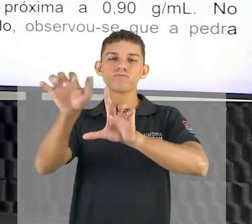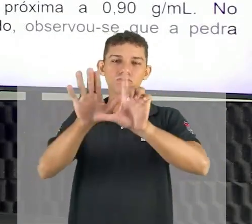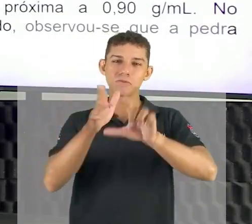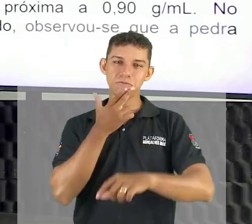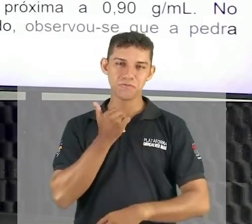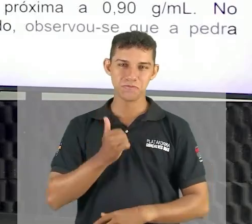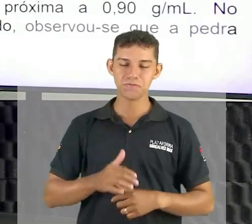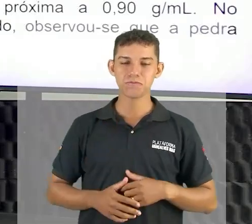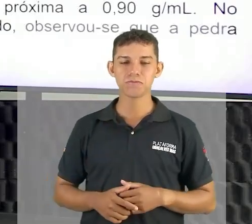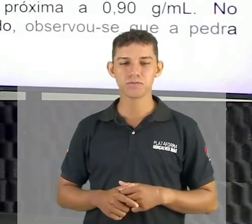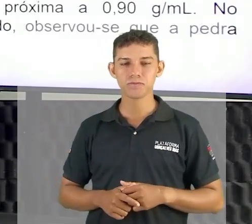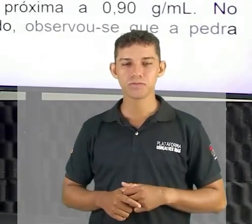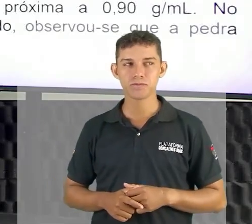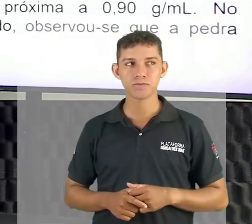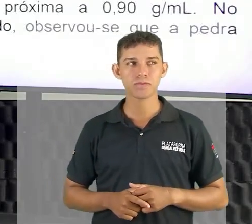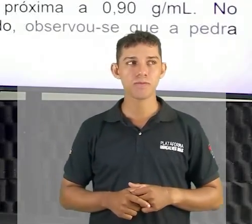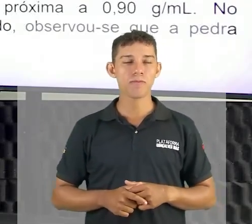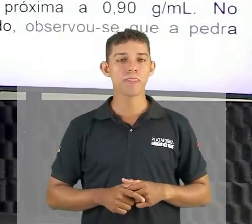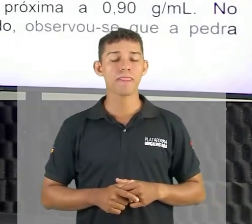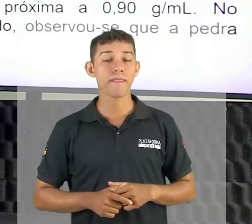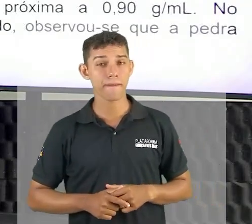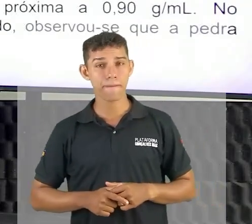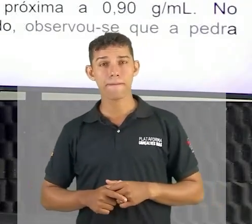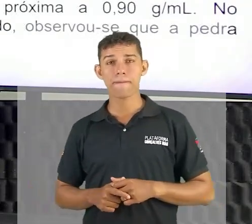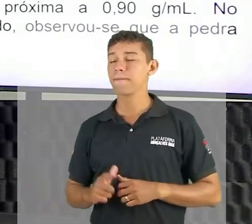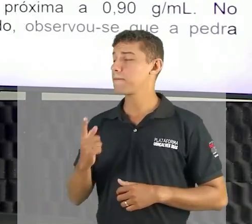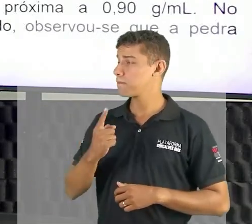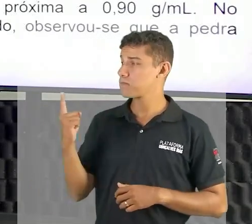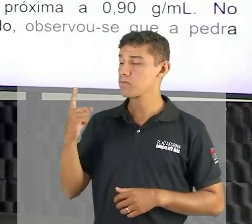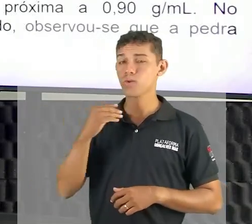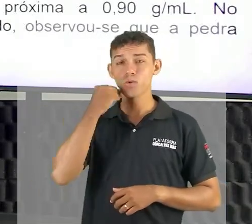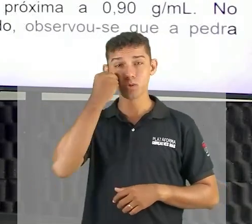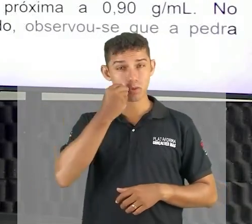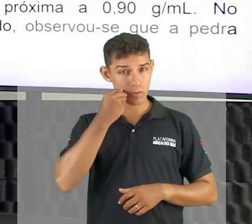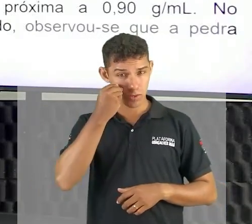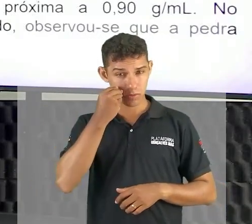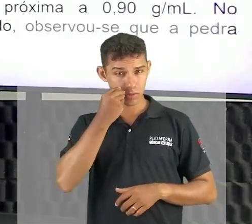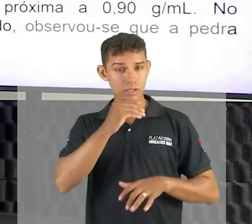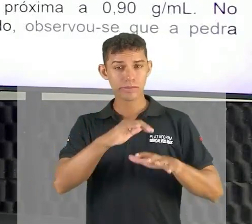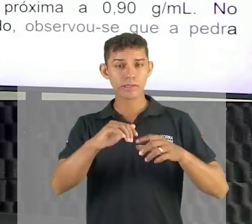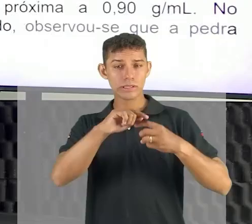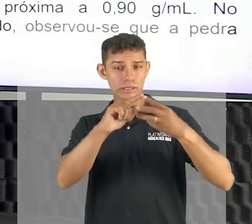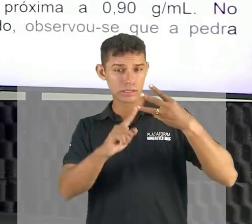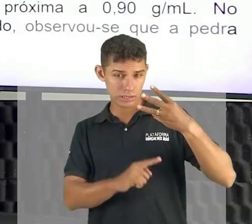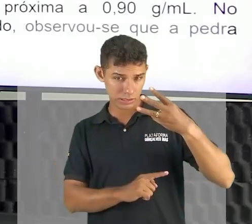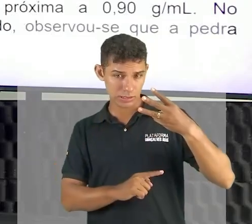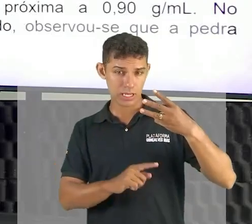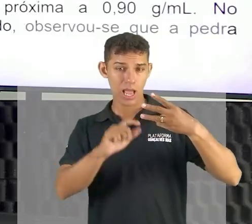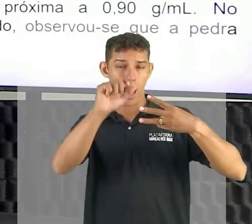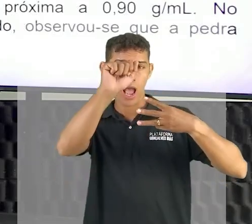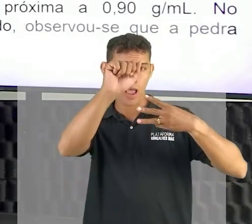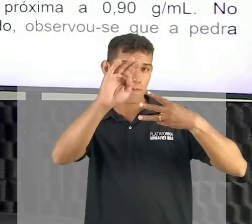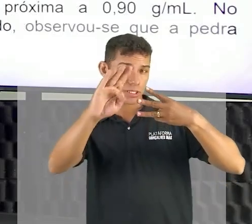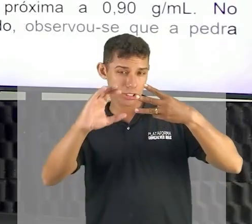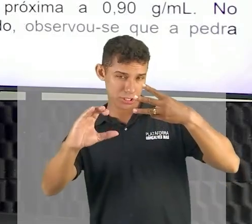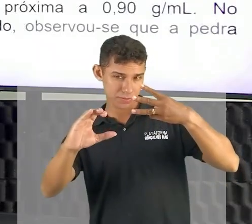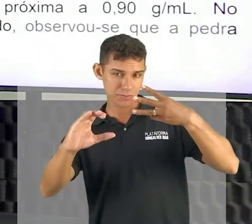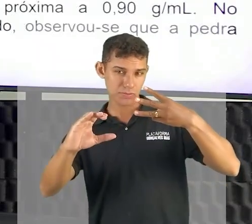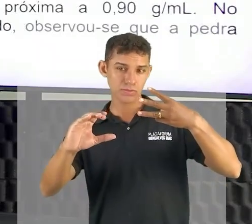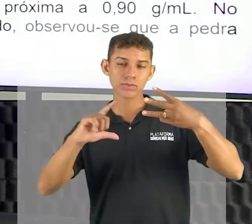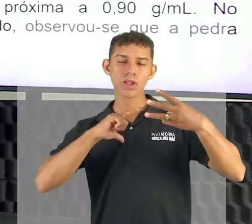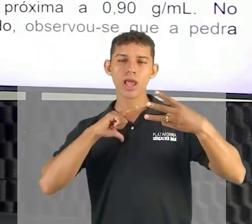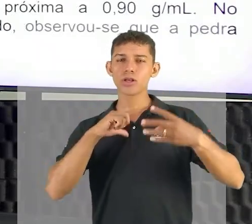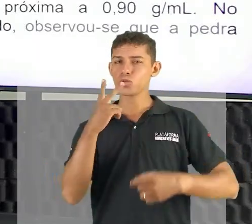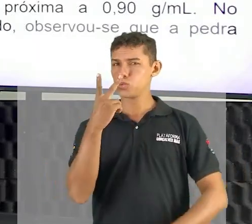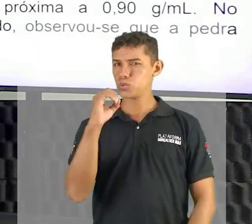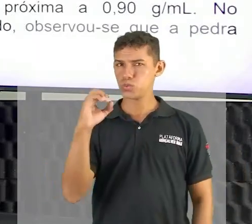Em um experimento, foram separados 3 recipientes, A, B e C, contendo 200 ml